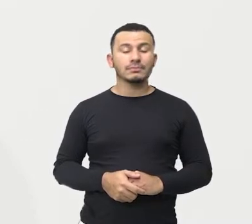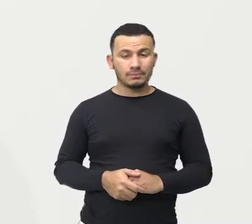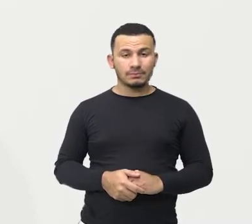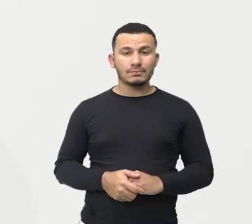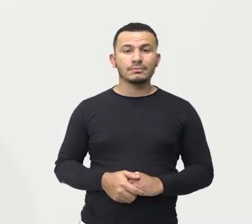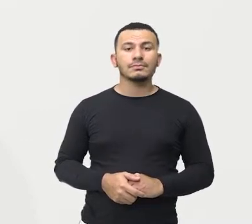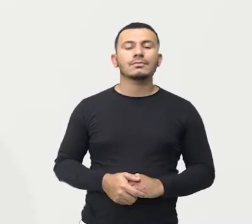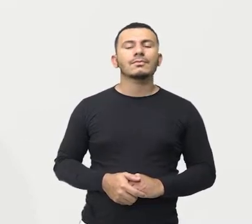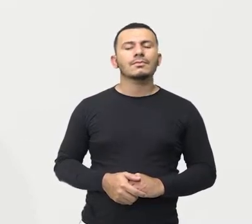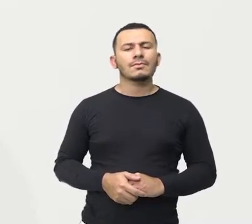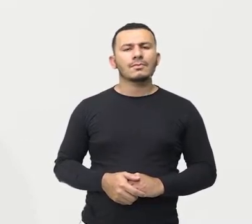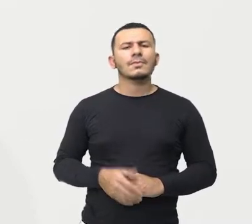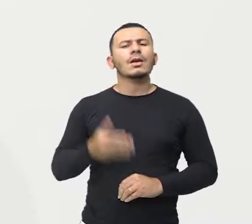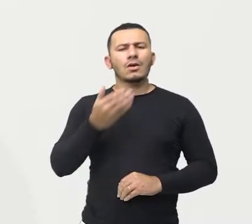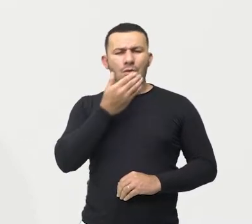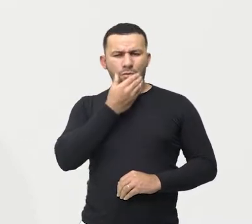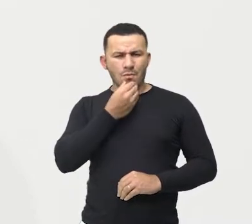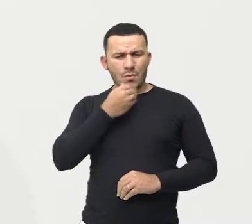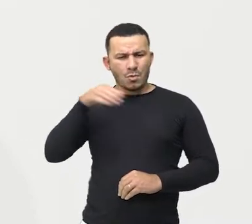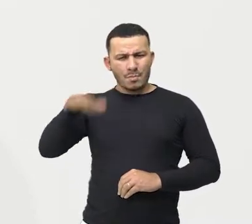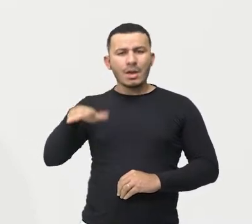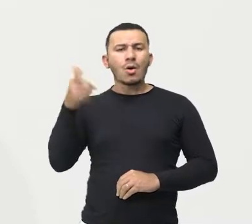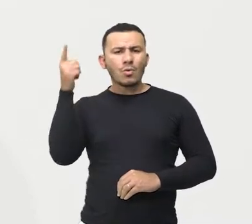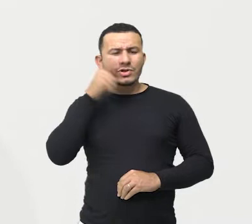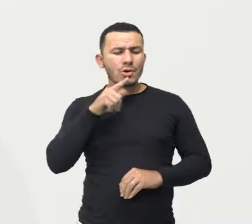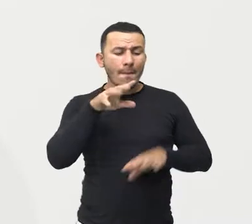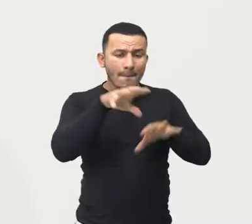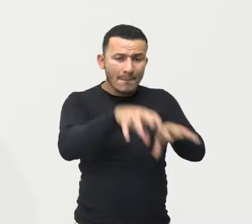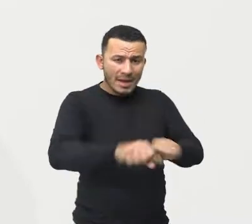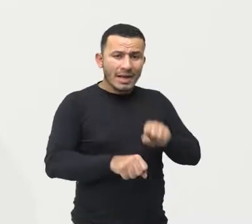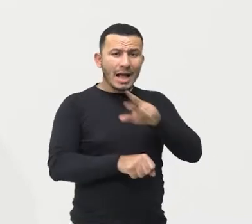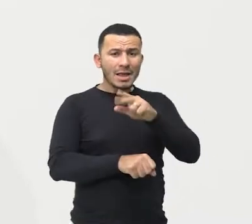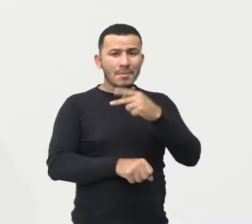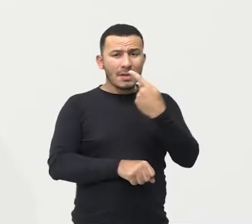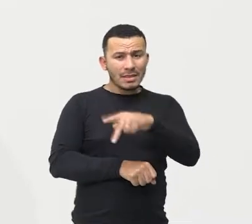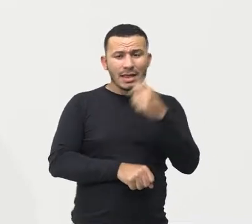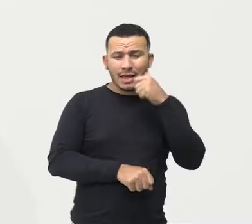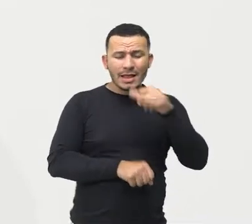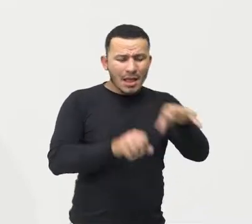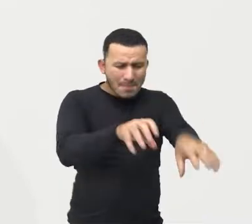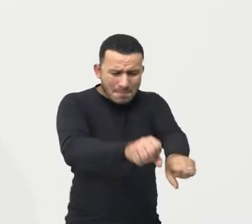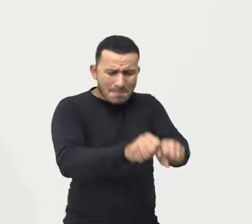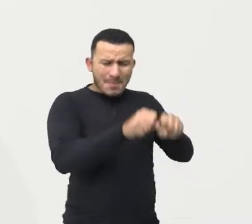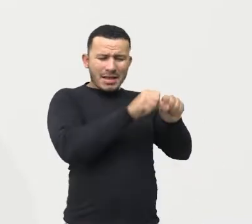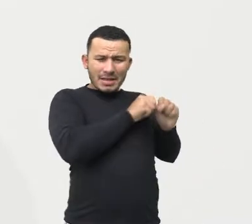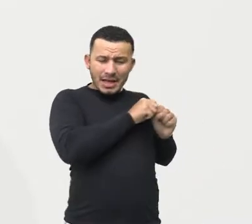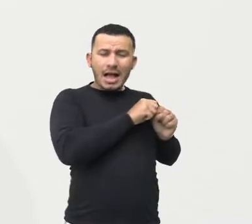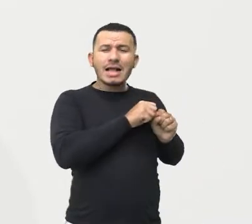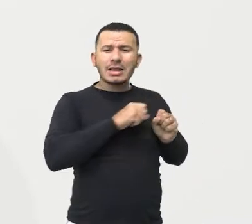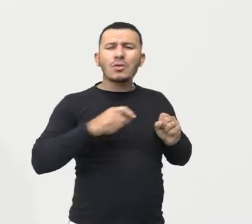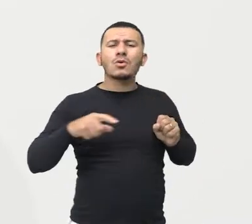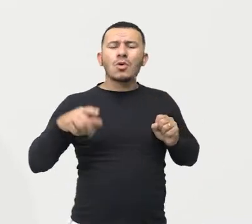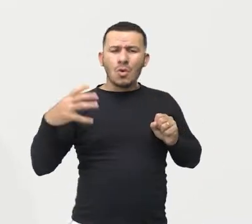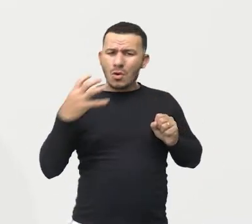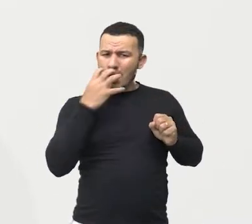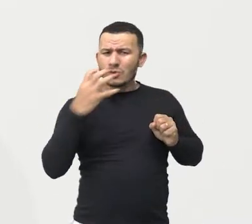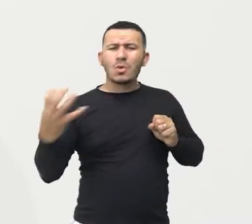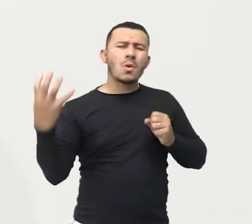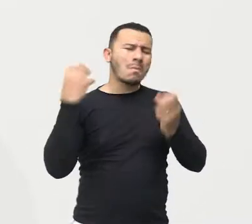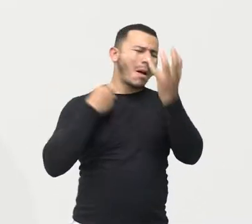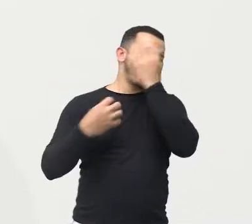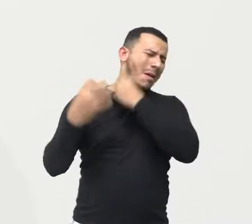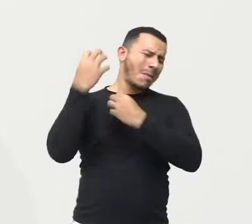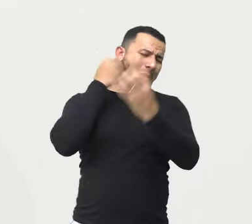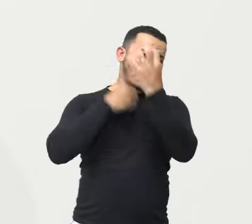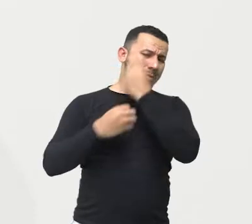Bride Walker conseguiu puxar a irmãzinha pela mão e se livrar do animal após sofrer várias